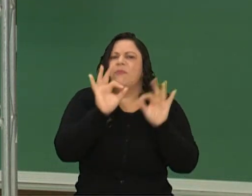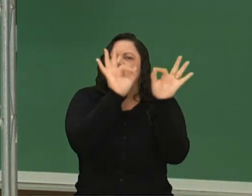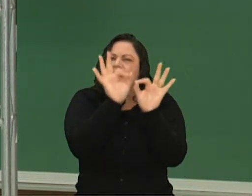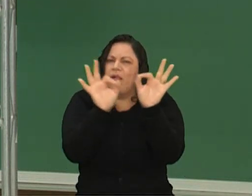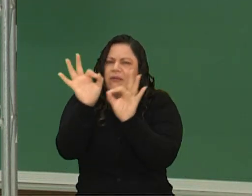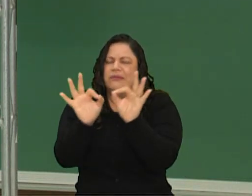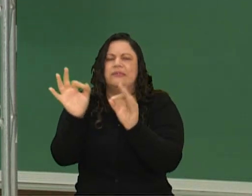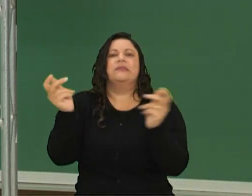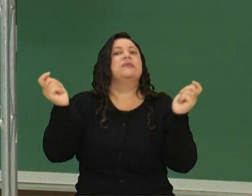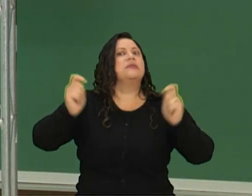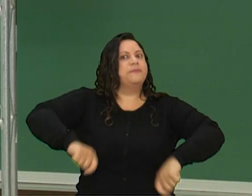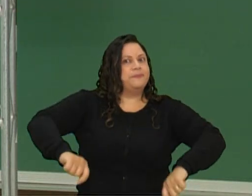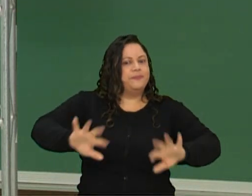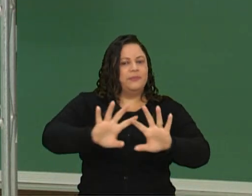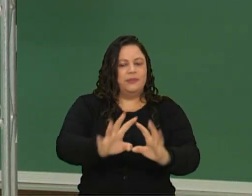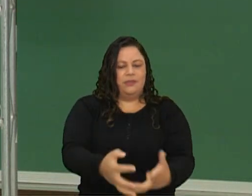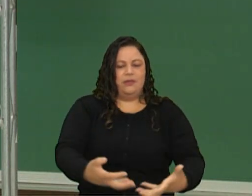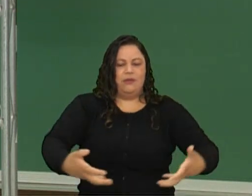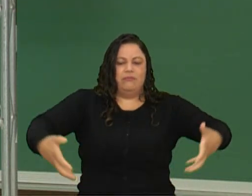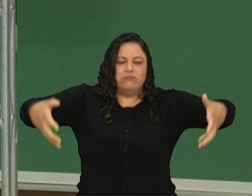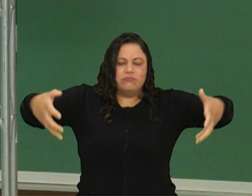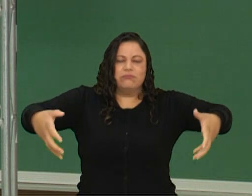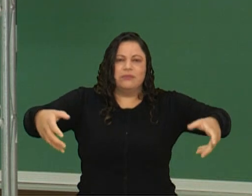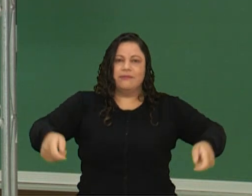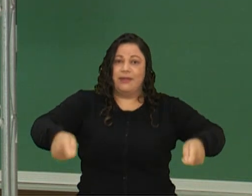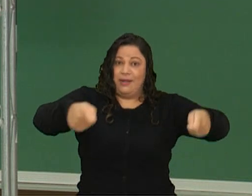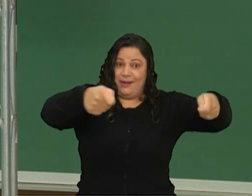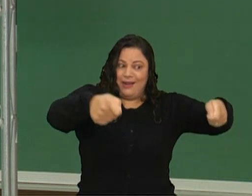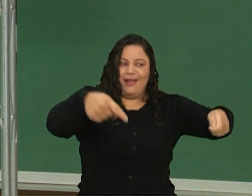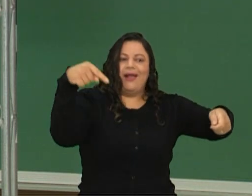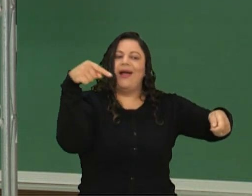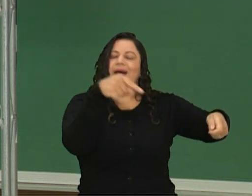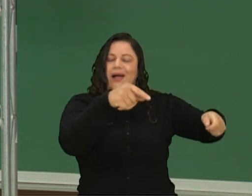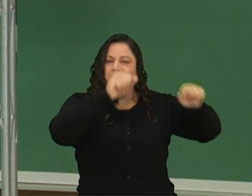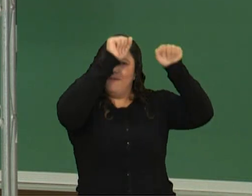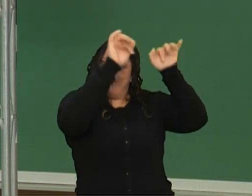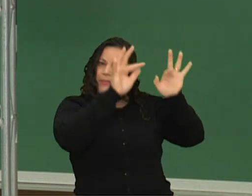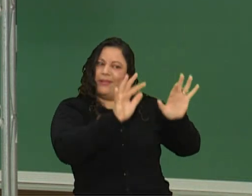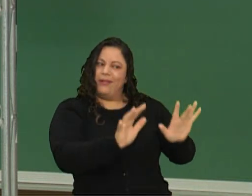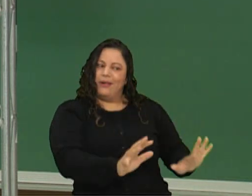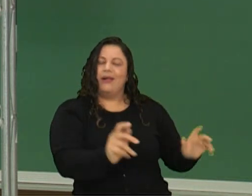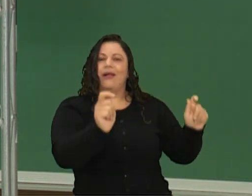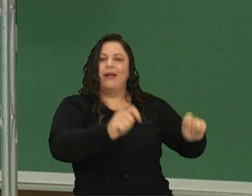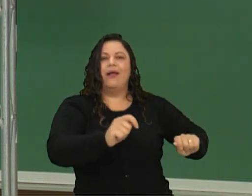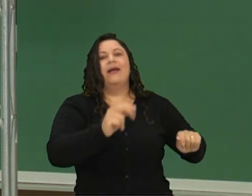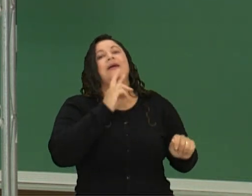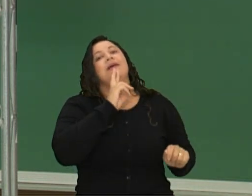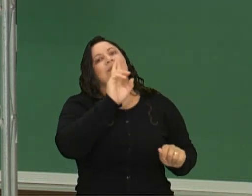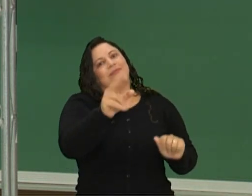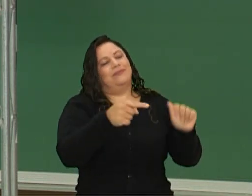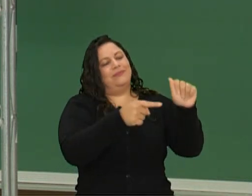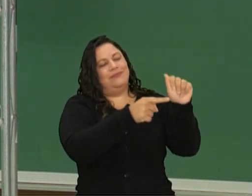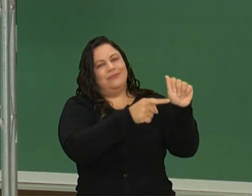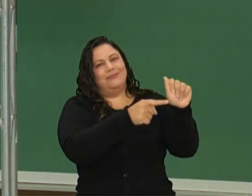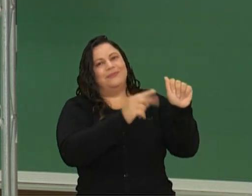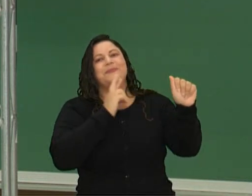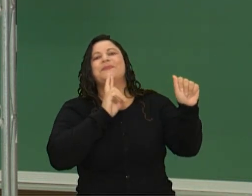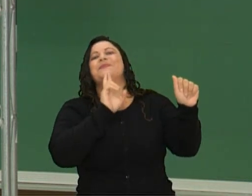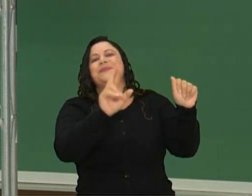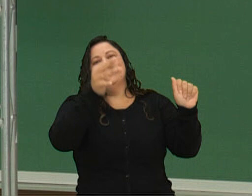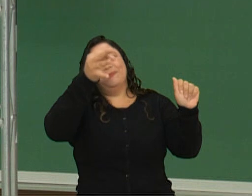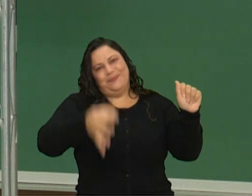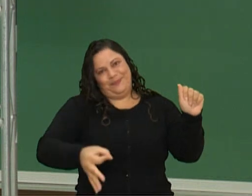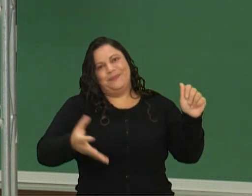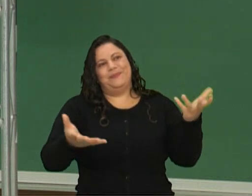na cesta dos alimentos benzidos para os poloneses, ucranianos, é a letra A, pão salgado e decorado. Ovo